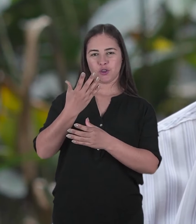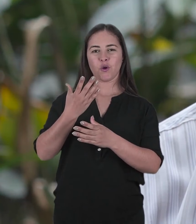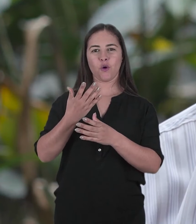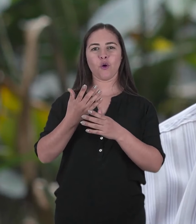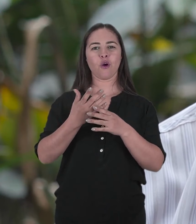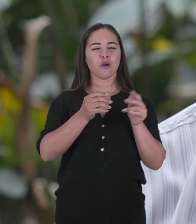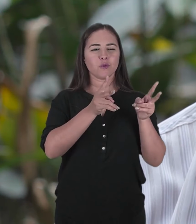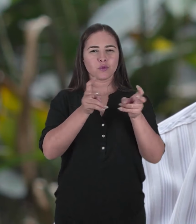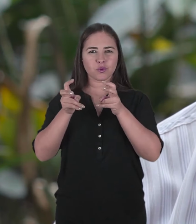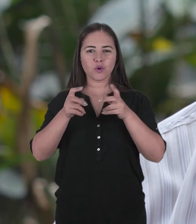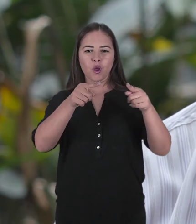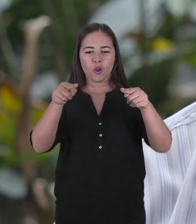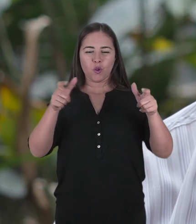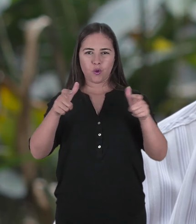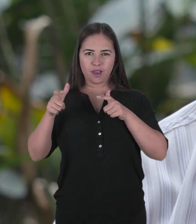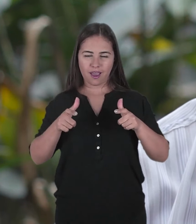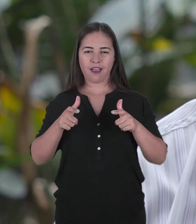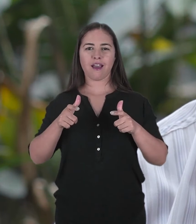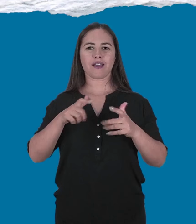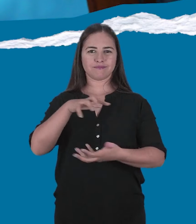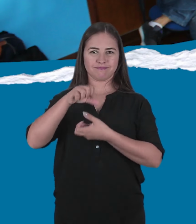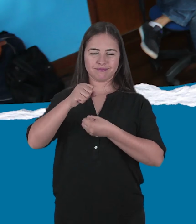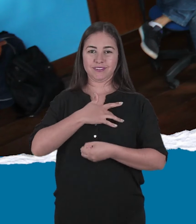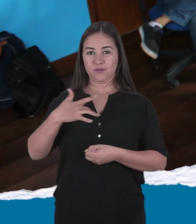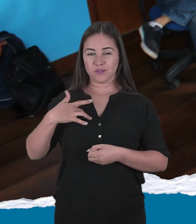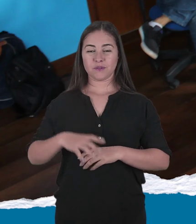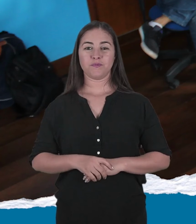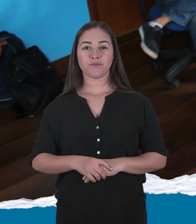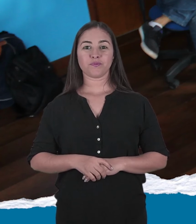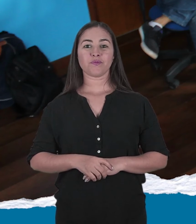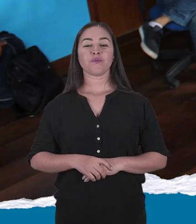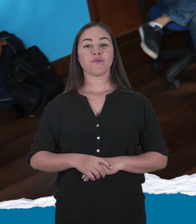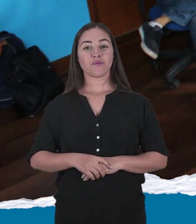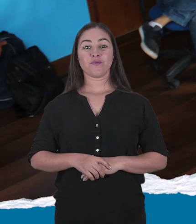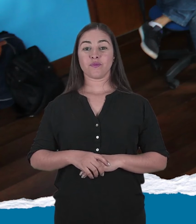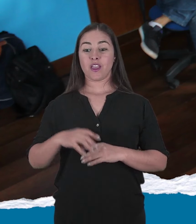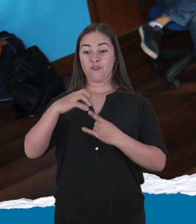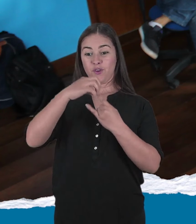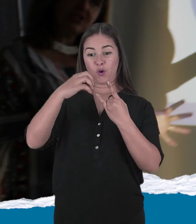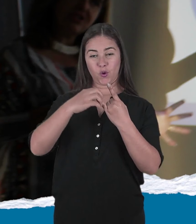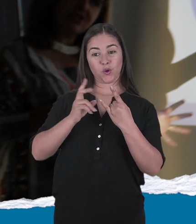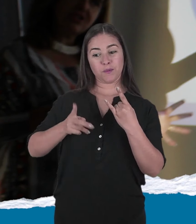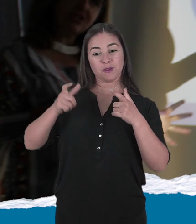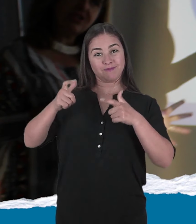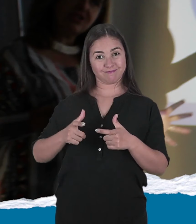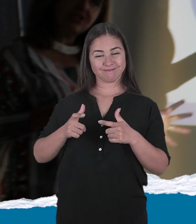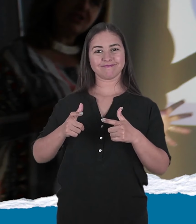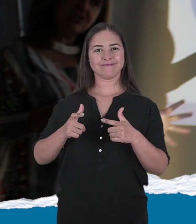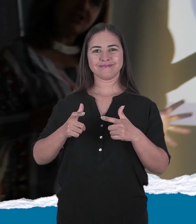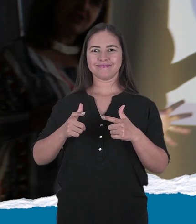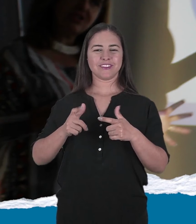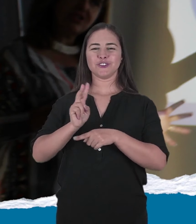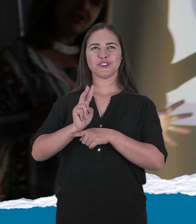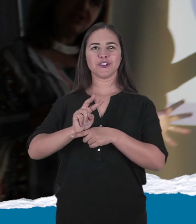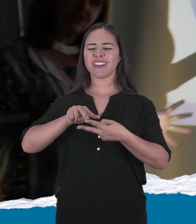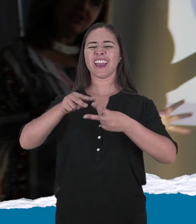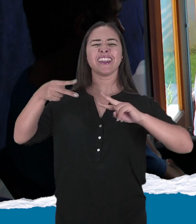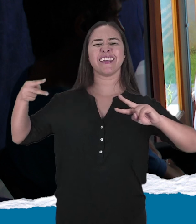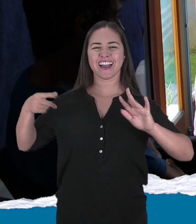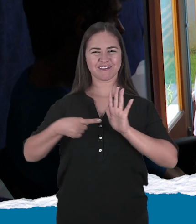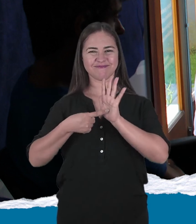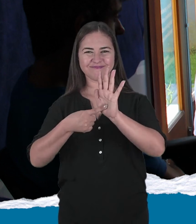do Observatório de Territórios Sustentáveis e Saudáveis. Então a Fiocruz na região, o seu DNA, ele é um